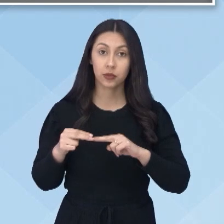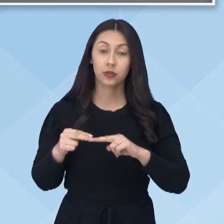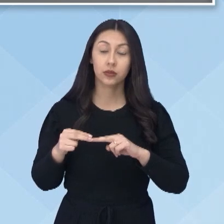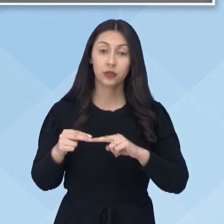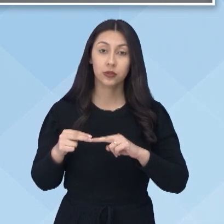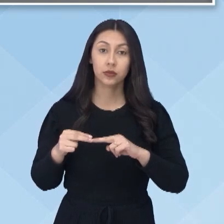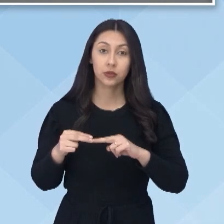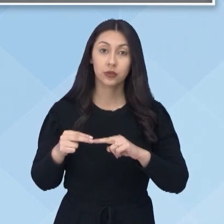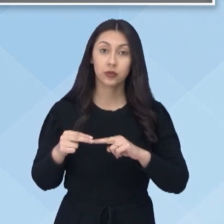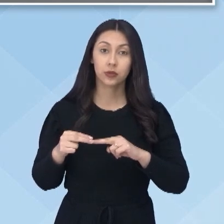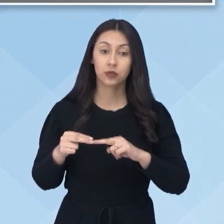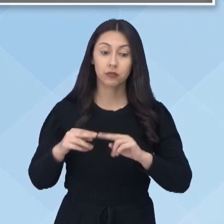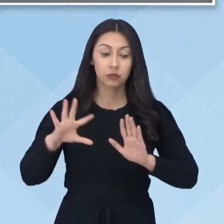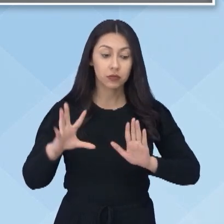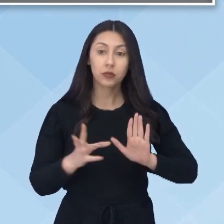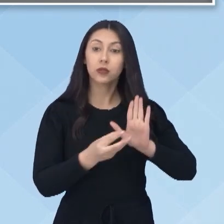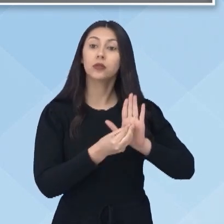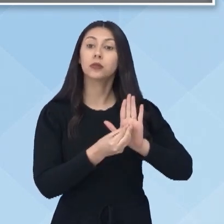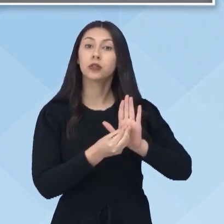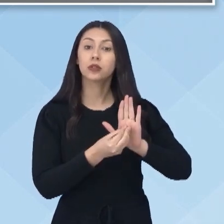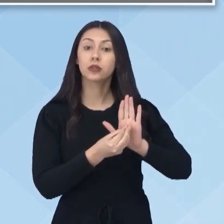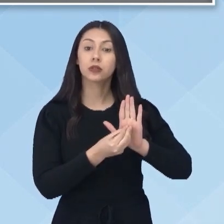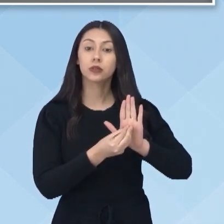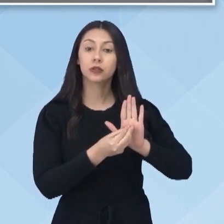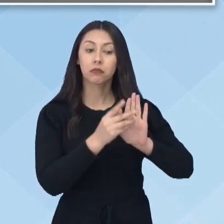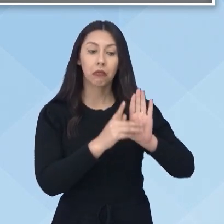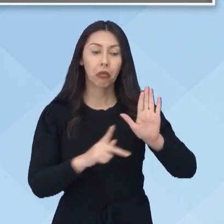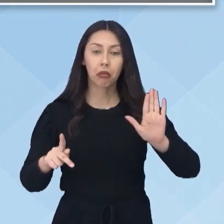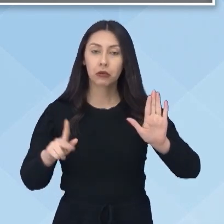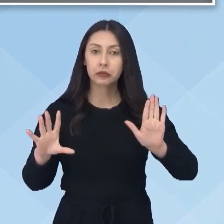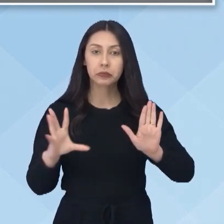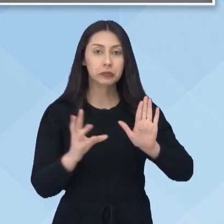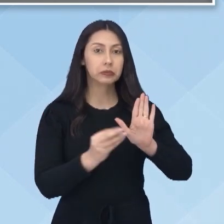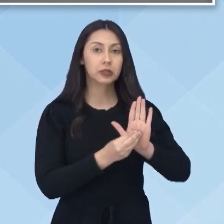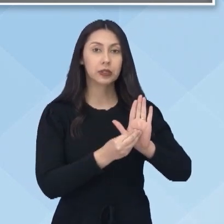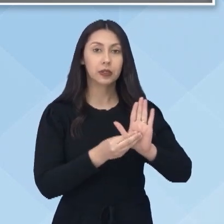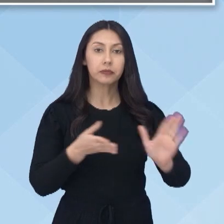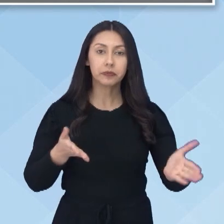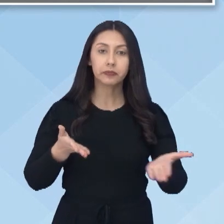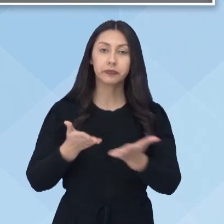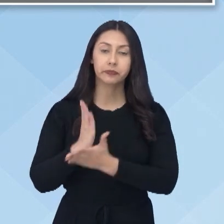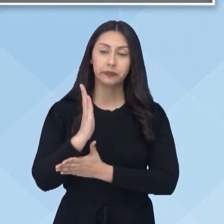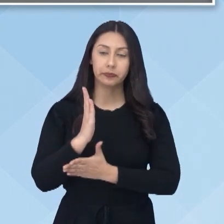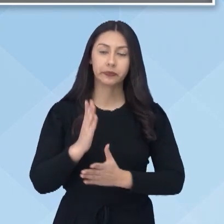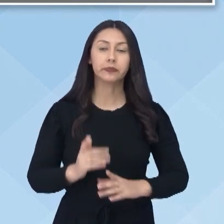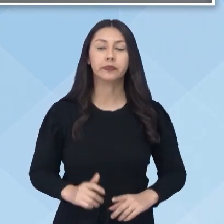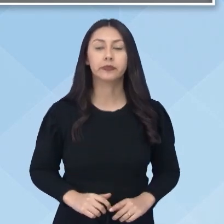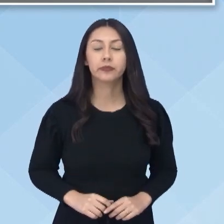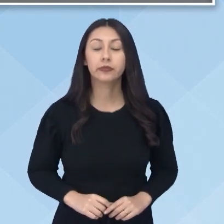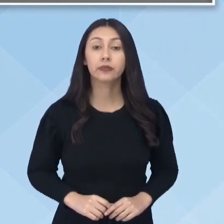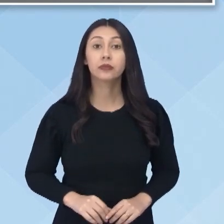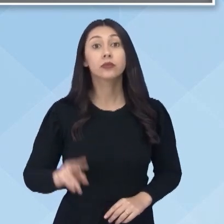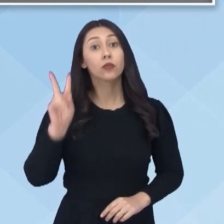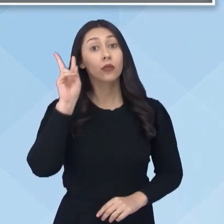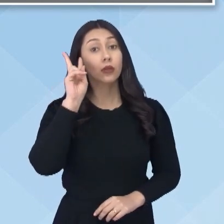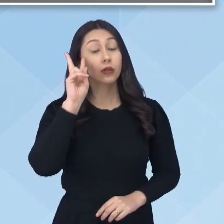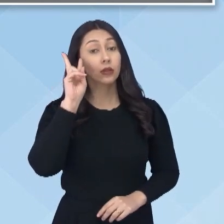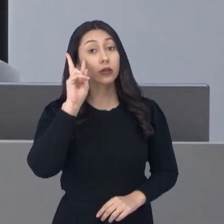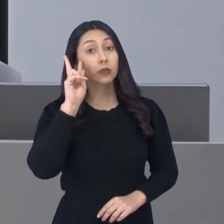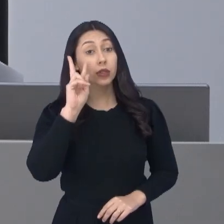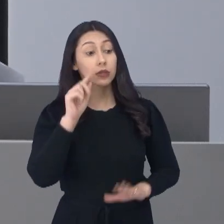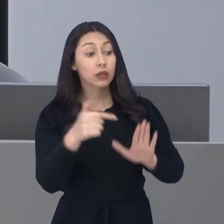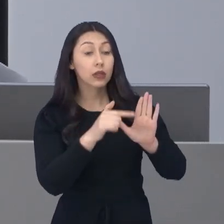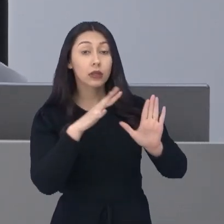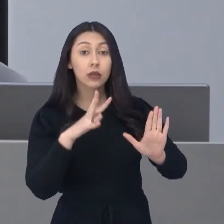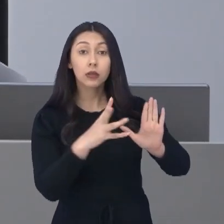votos contrários, a tramitação da emenda está aprovada. Lembrando que essa emenda é